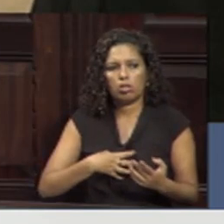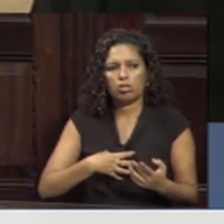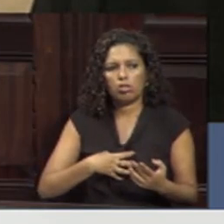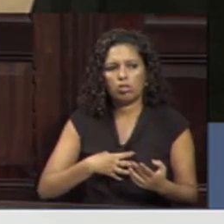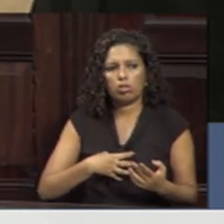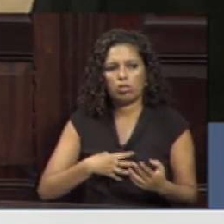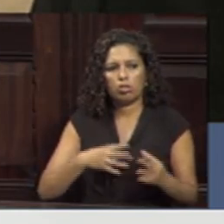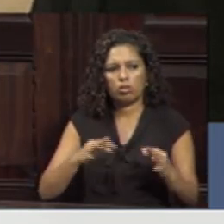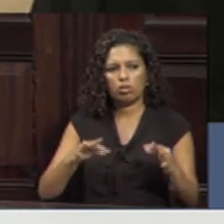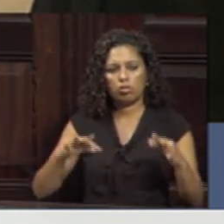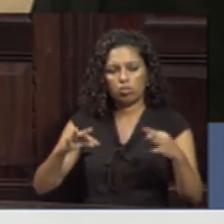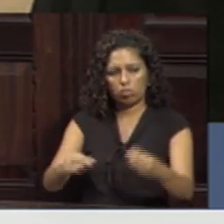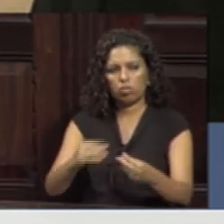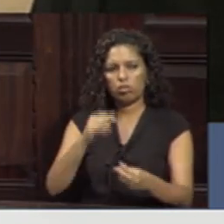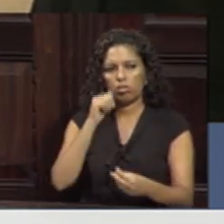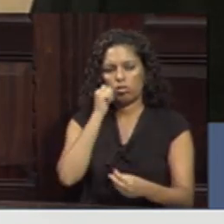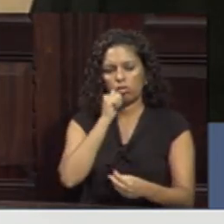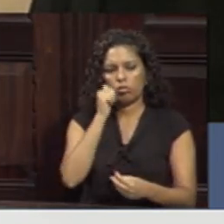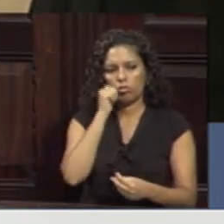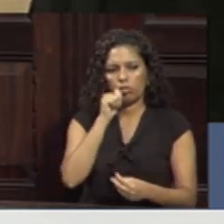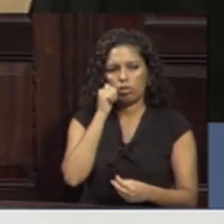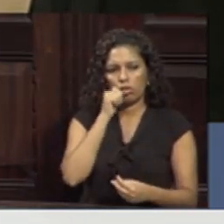de todas as mulheres